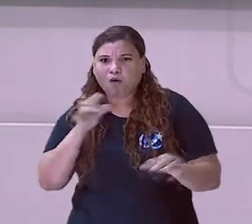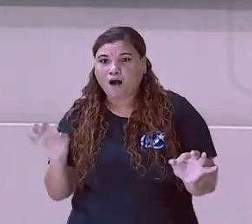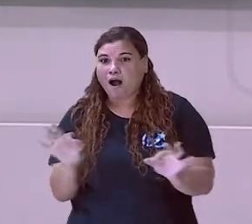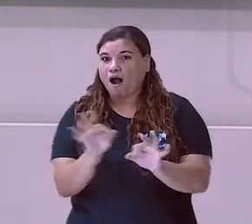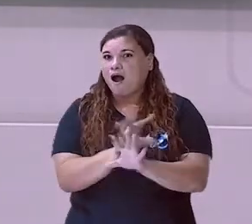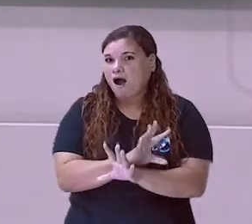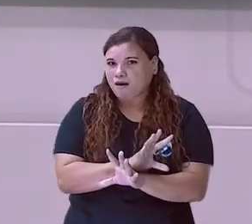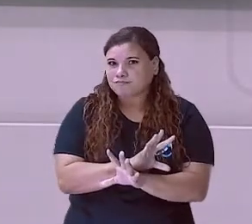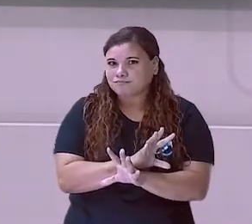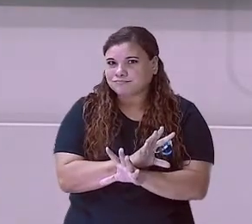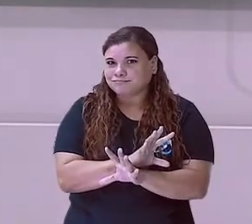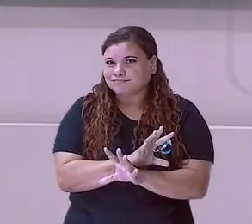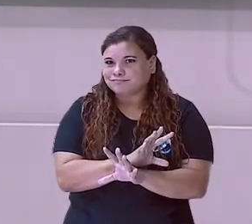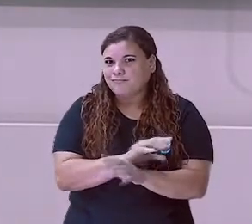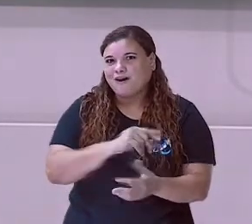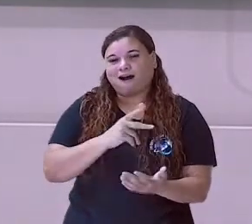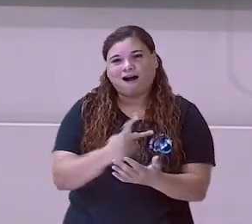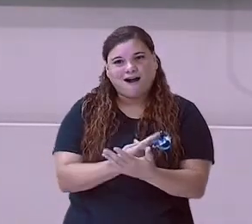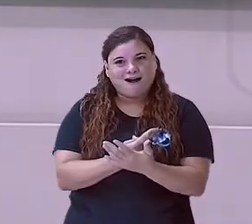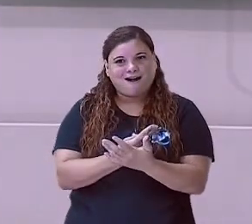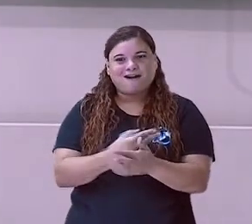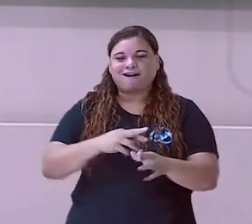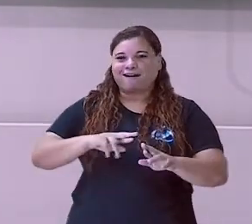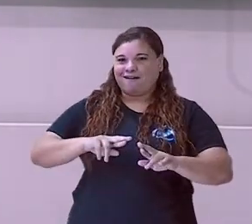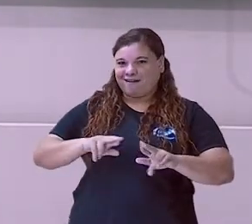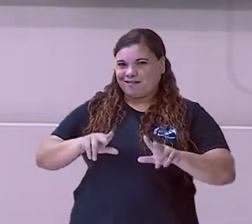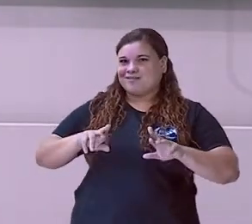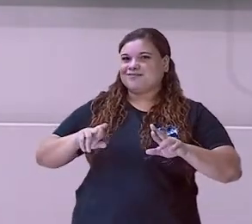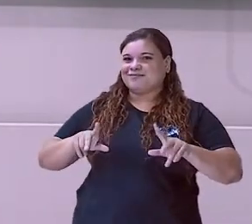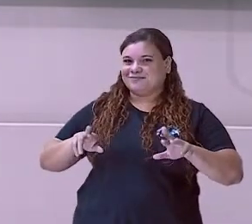um desenvolvimento grande e nem eram